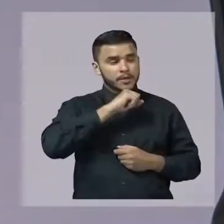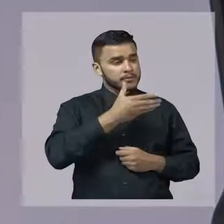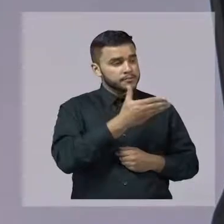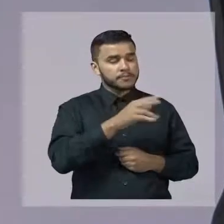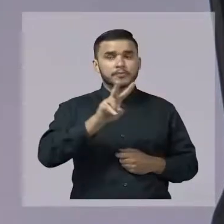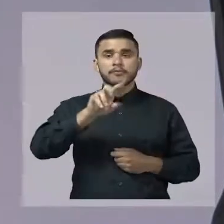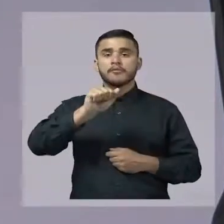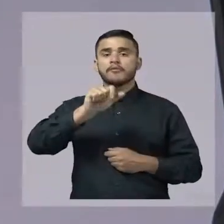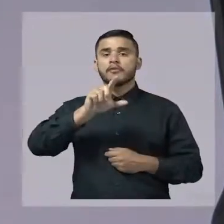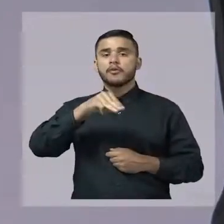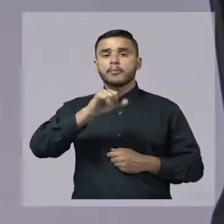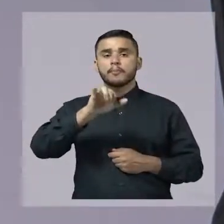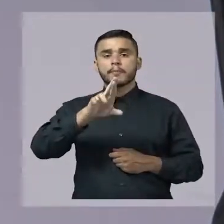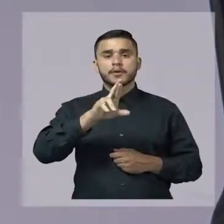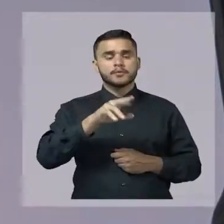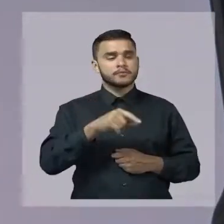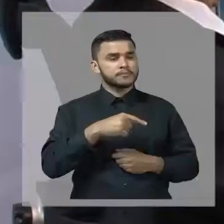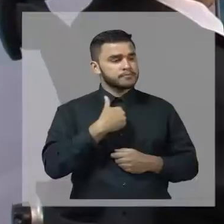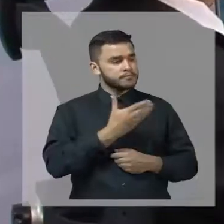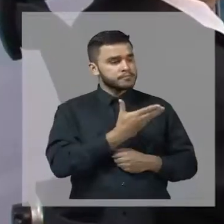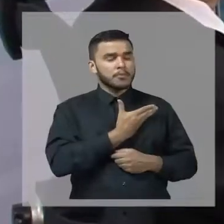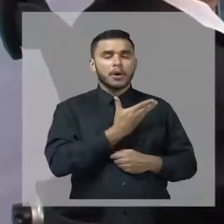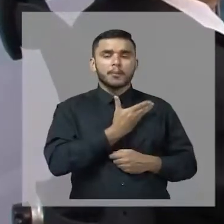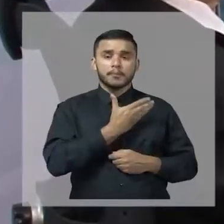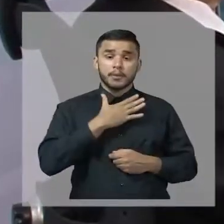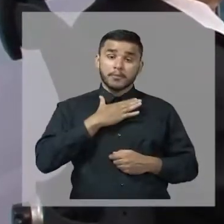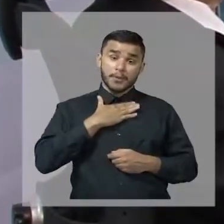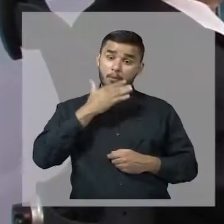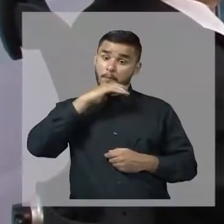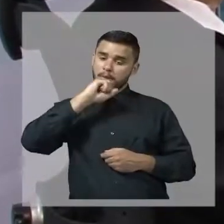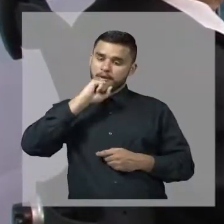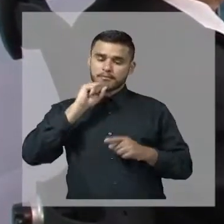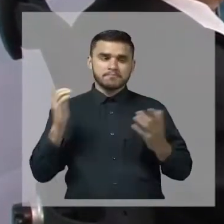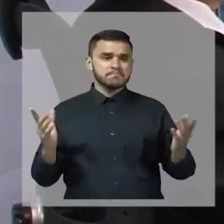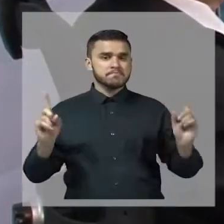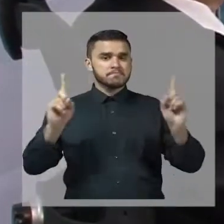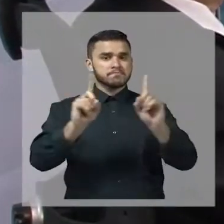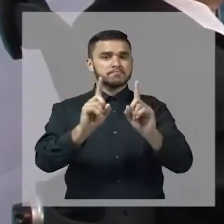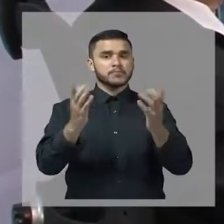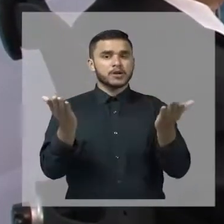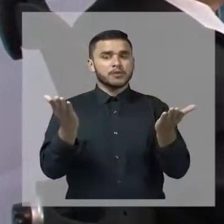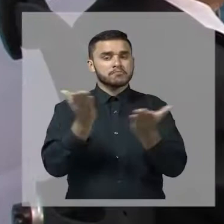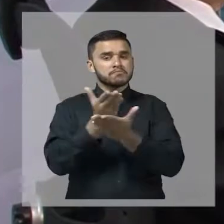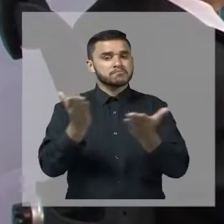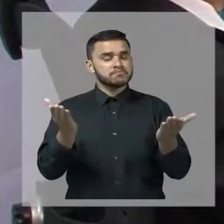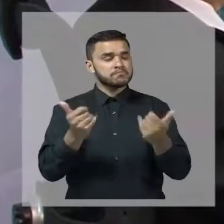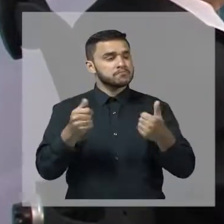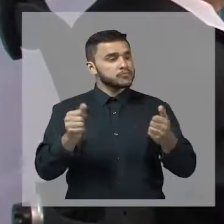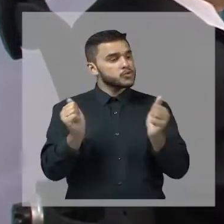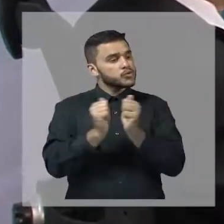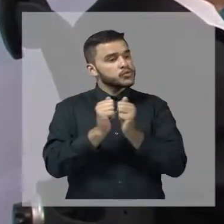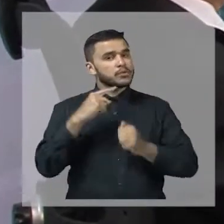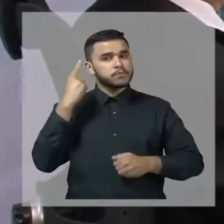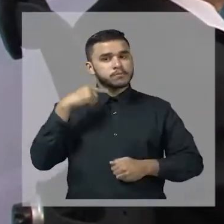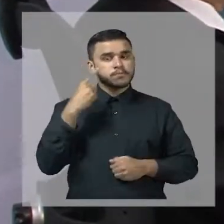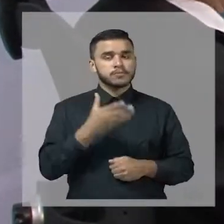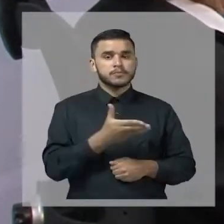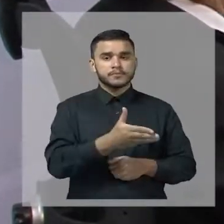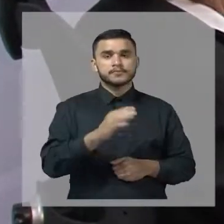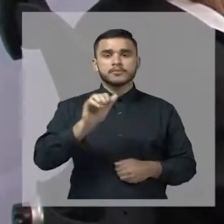Pontes, grande amigo do meu pai, colega de advocacia, de escritório, o Álvaro